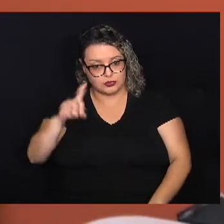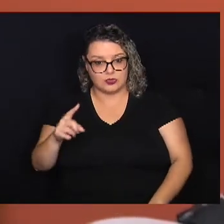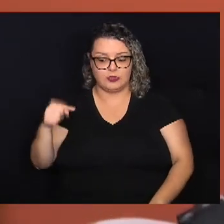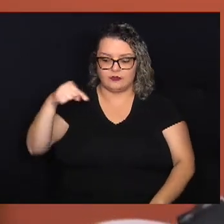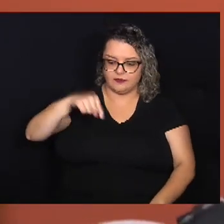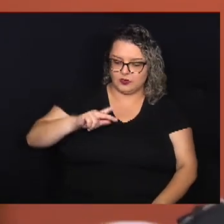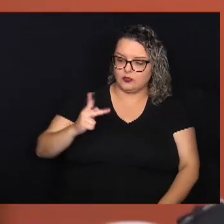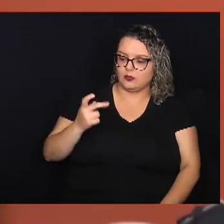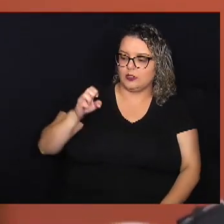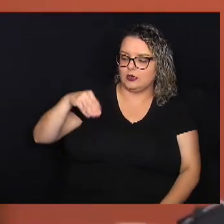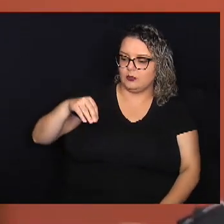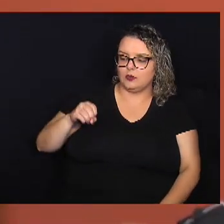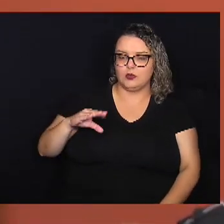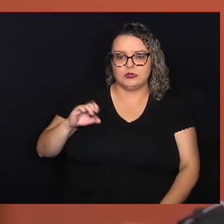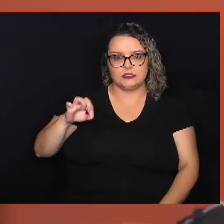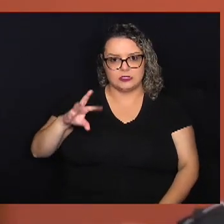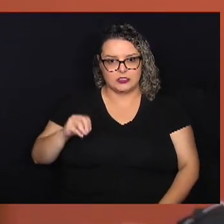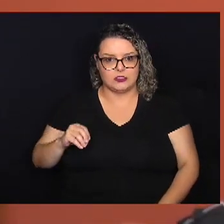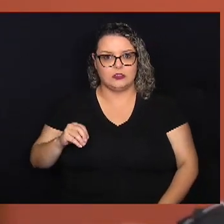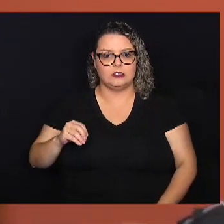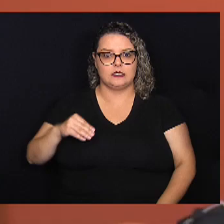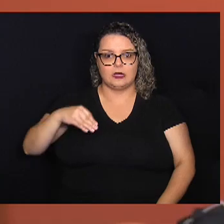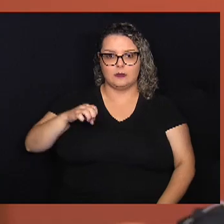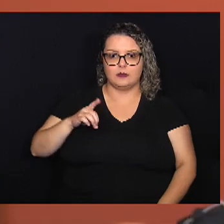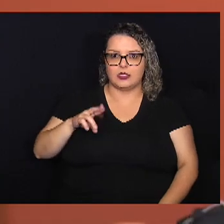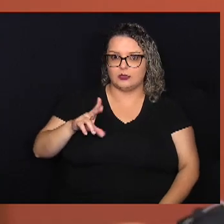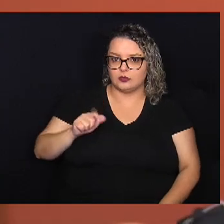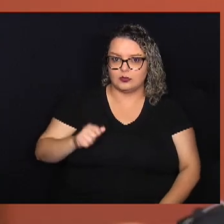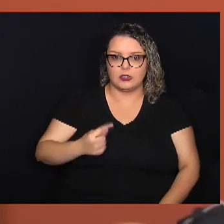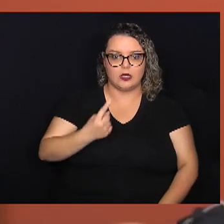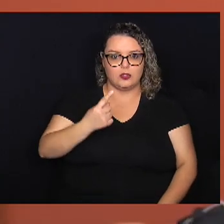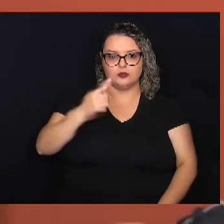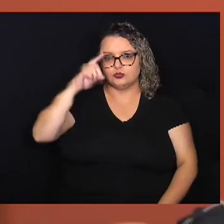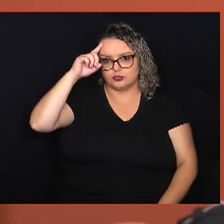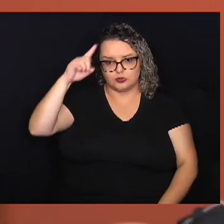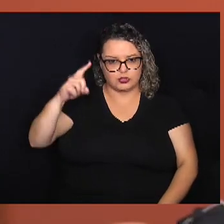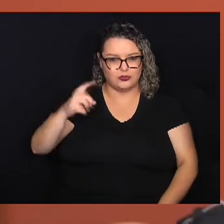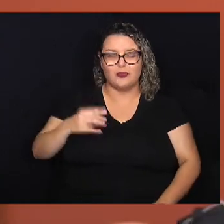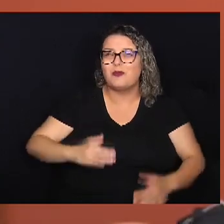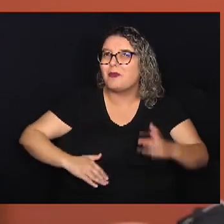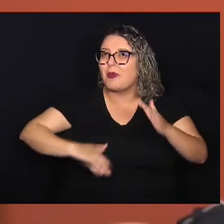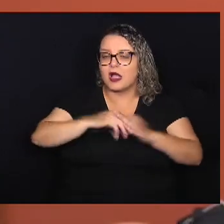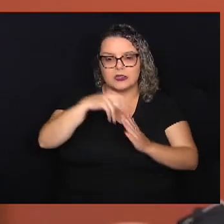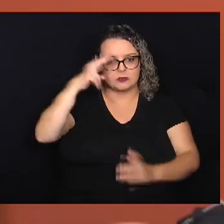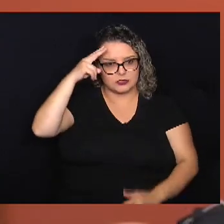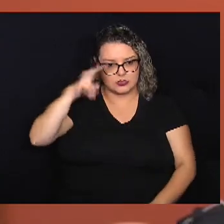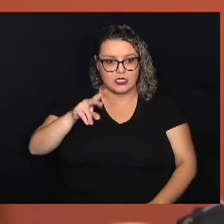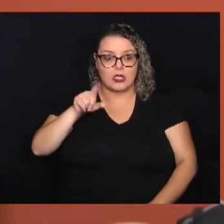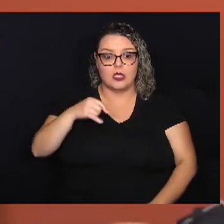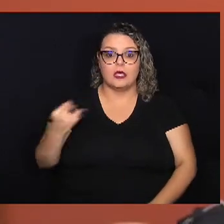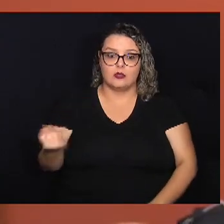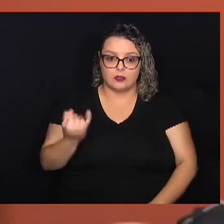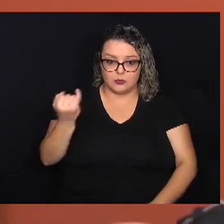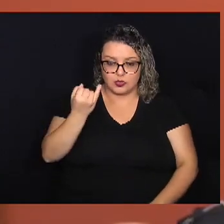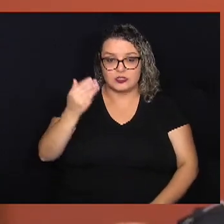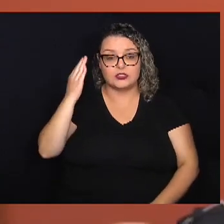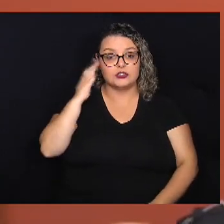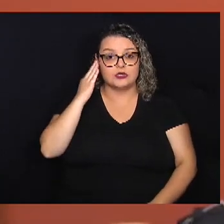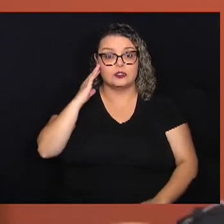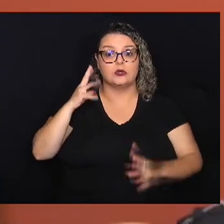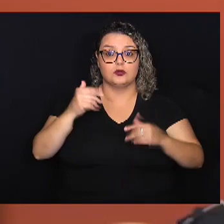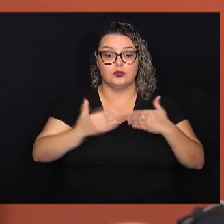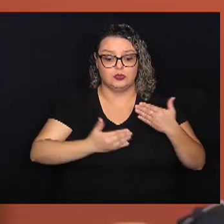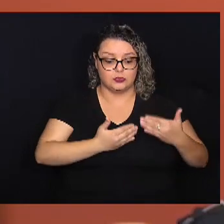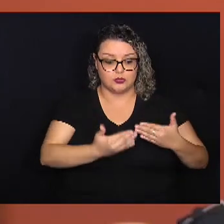que em geral a coleta mesmo da medula óssea vai durar 1 dia, no máximo 2 dias. Porque é importante eles entenderem todo o procedimento para